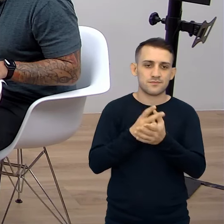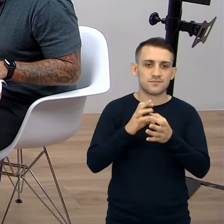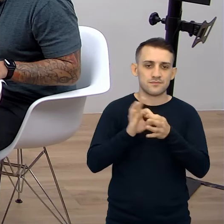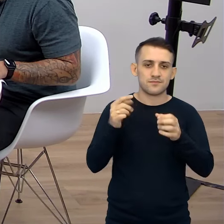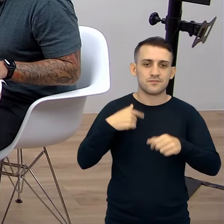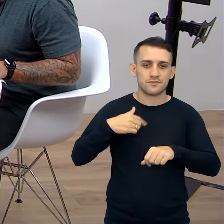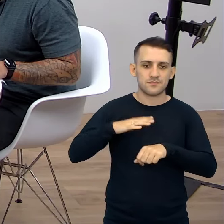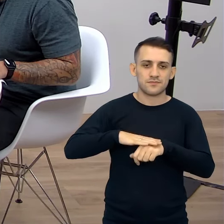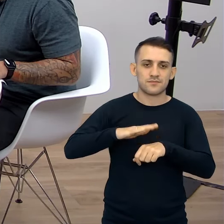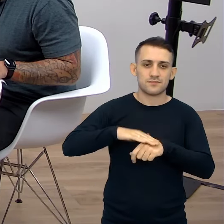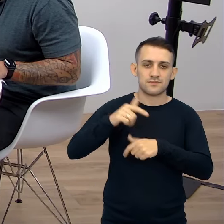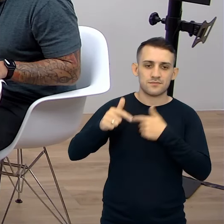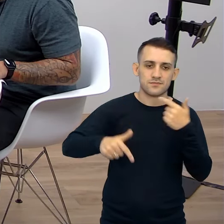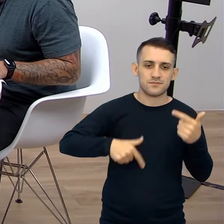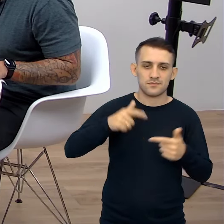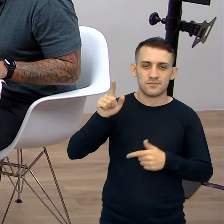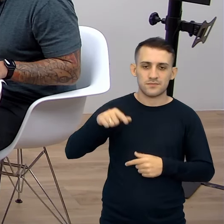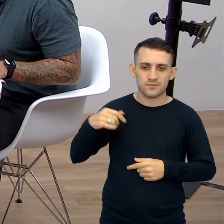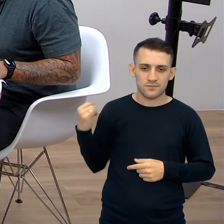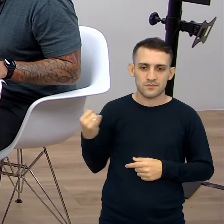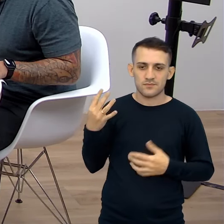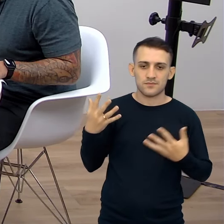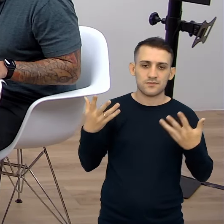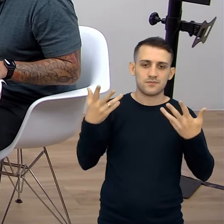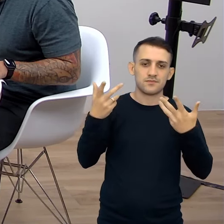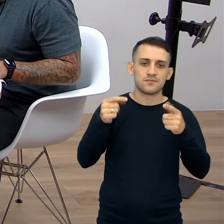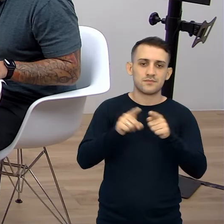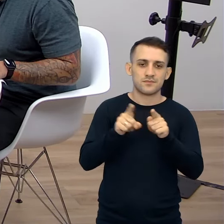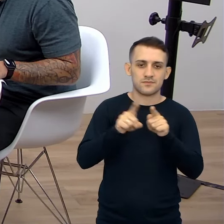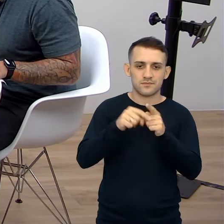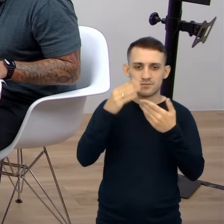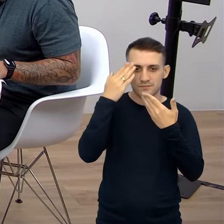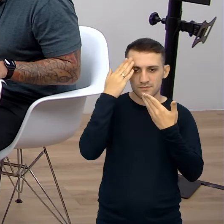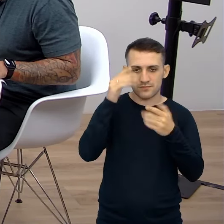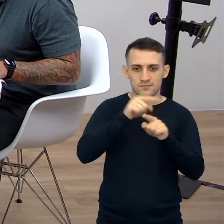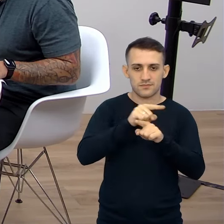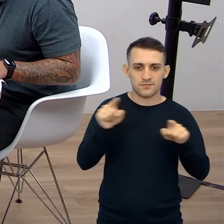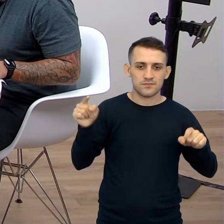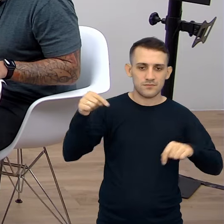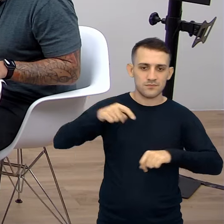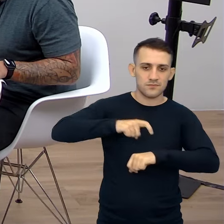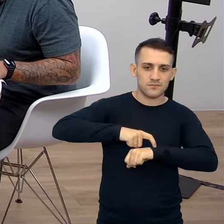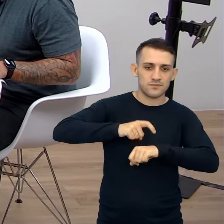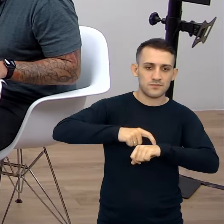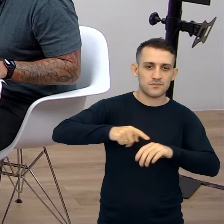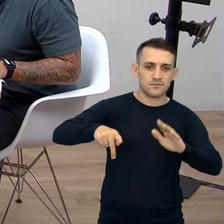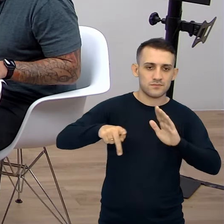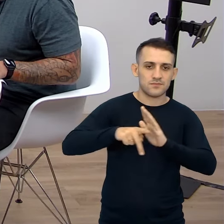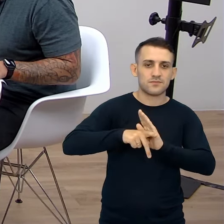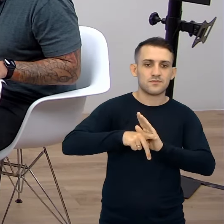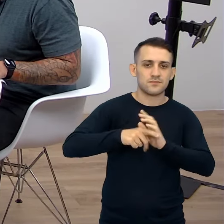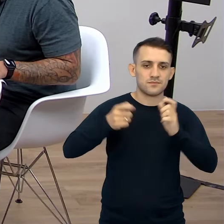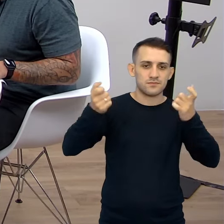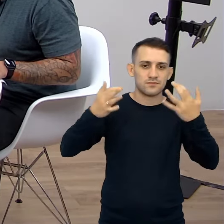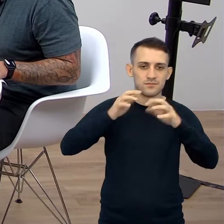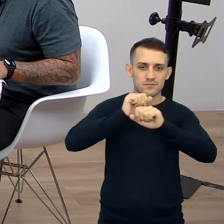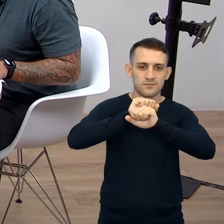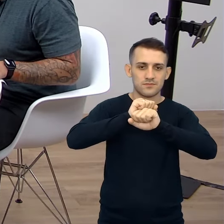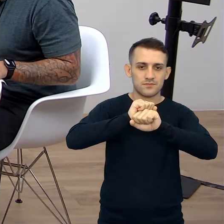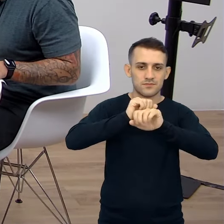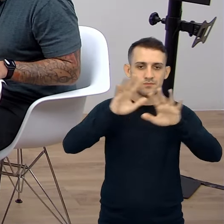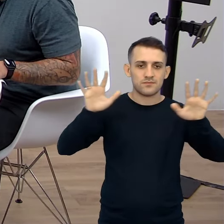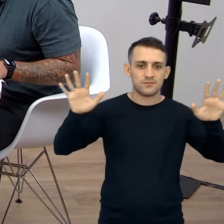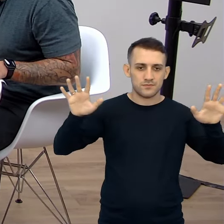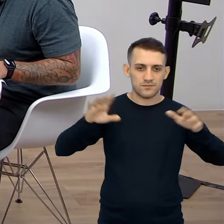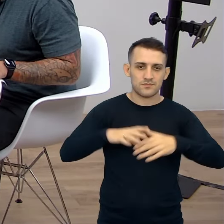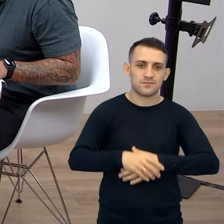para fazer os meus trabalhos, então ela é super incrível. E agradecer vocês, né, por esse momento esclarecedor, que passou super rápido, mas eu ficaria